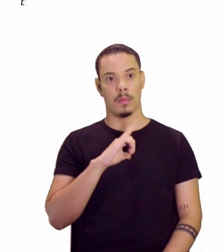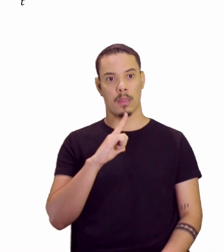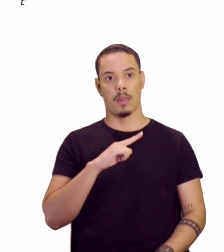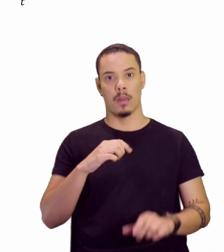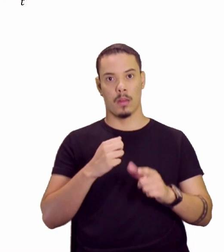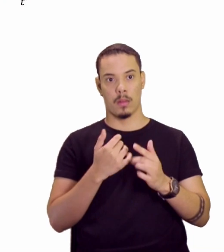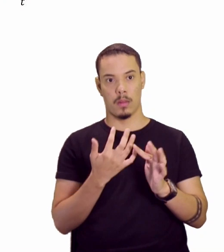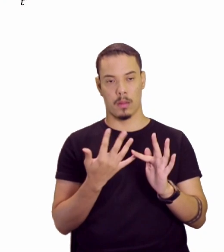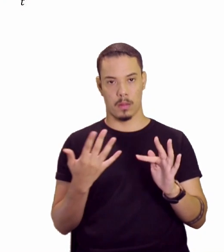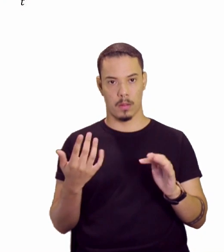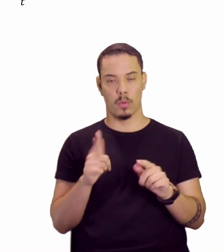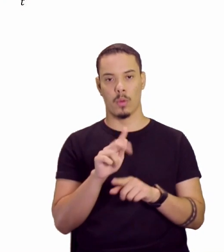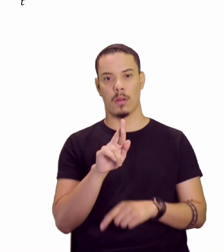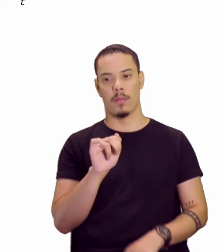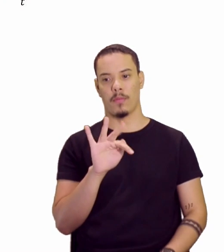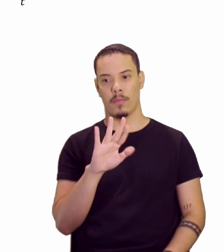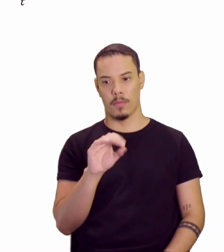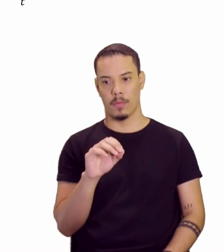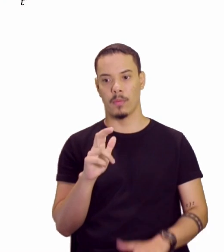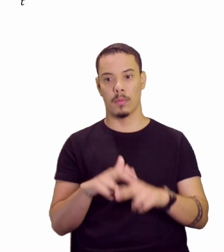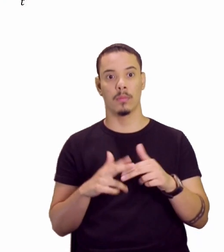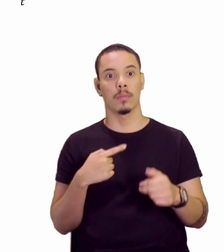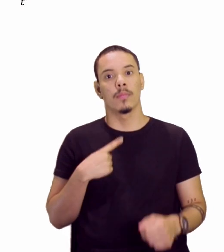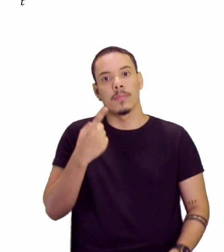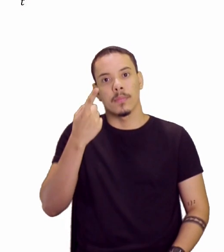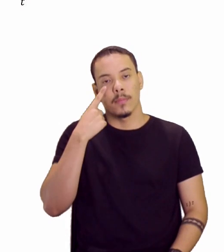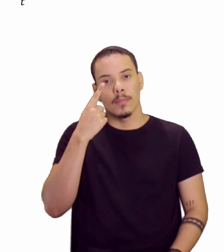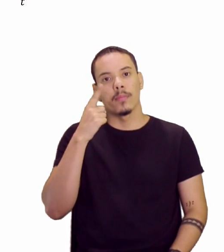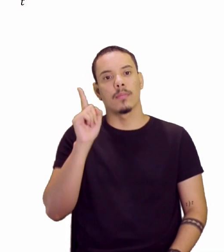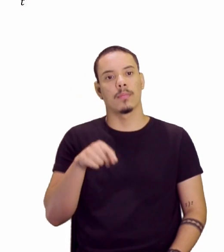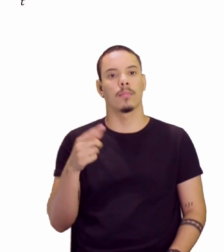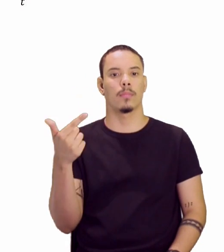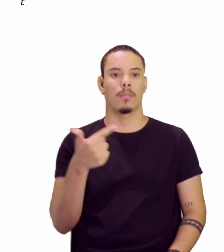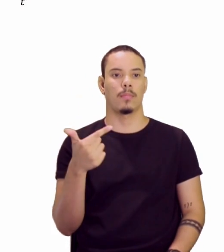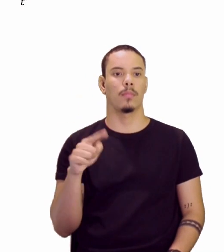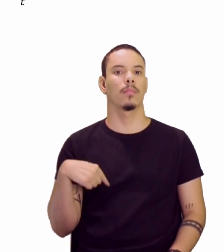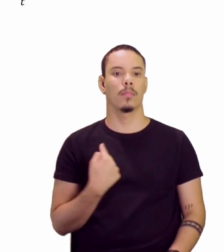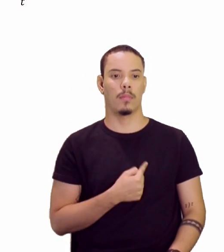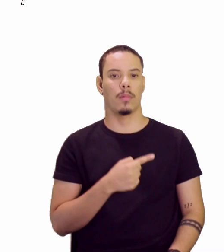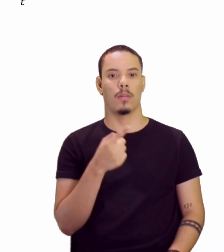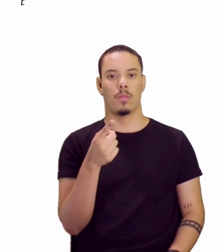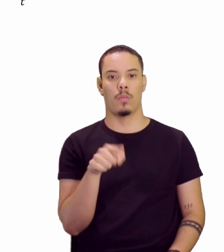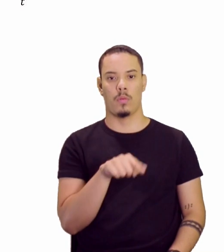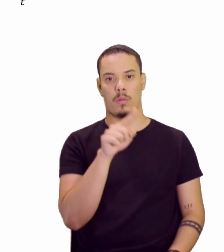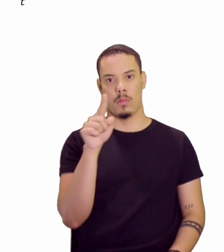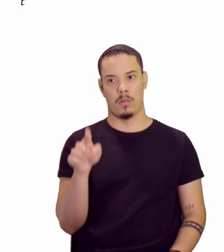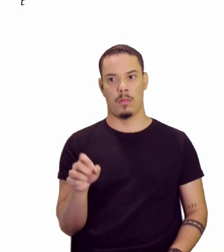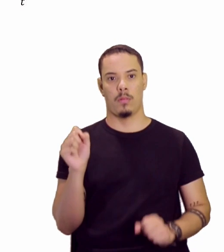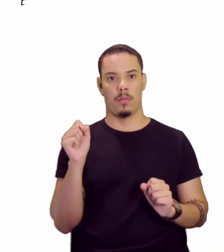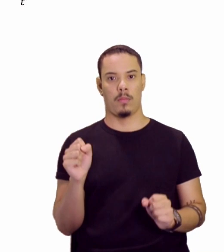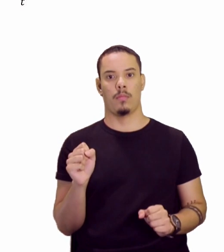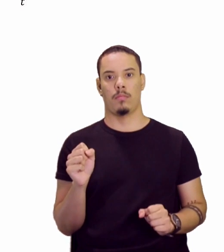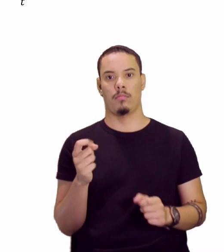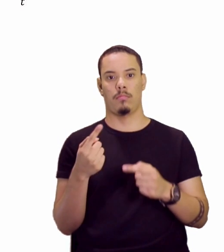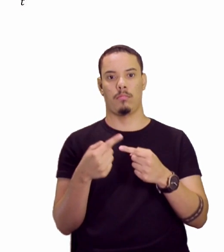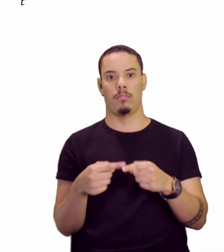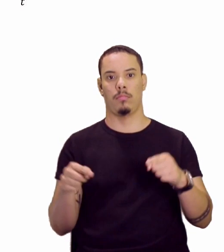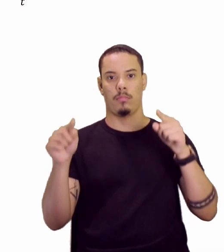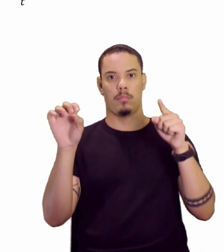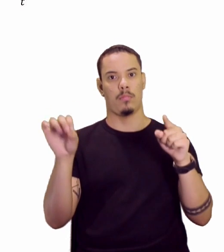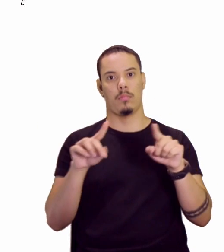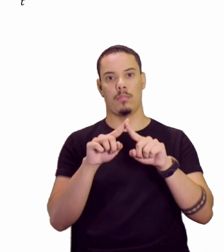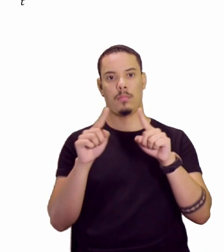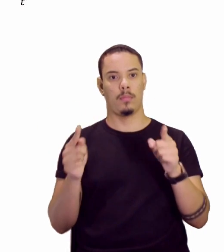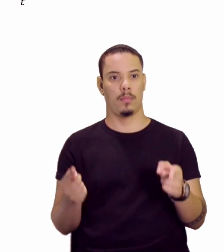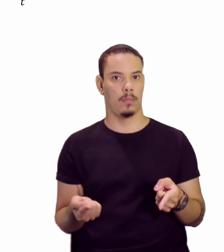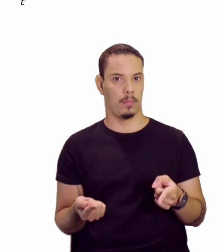gráficos. Nós vimos aqui que a função horária, por ela ser segundo grau, nós temos uma concavidade, pode ser voltada para cima,